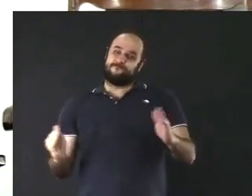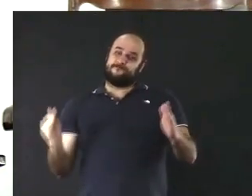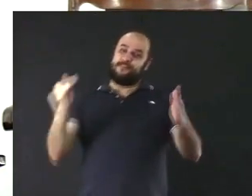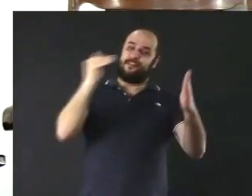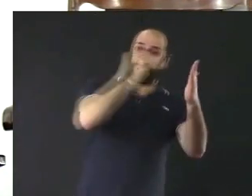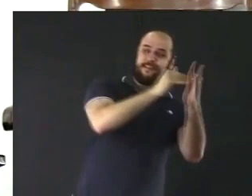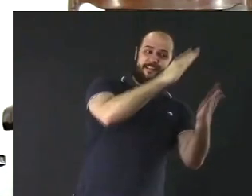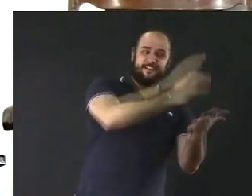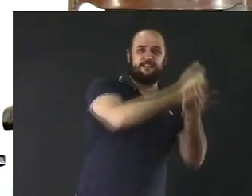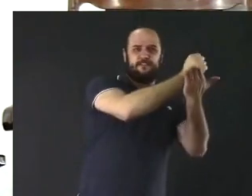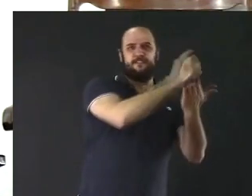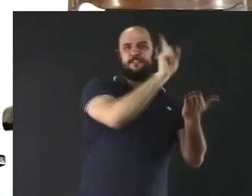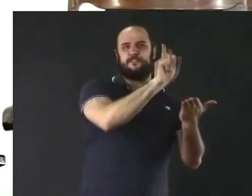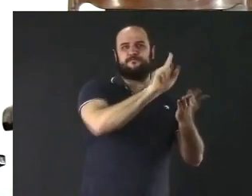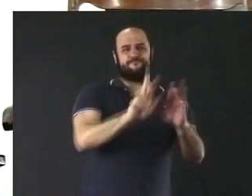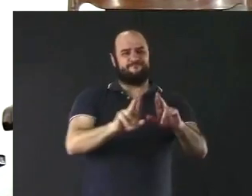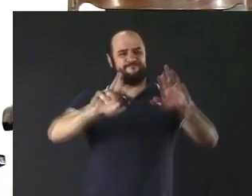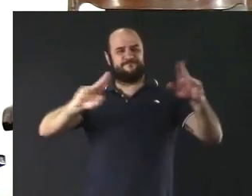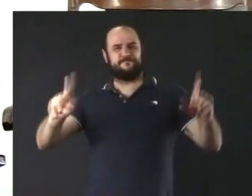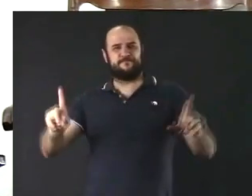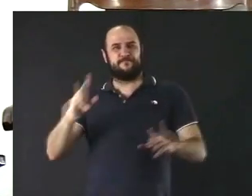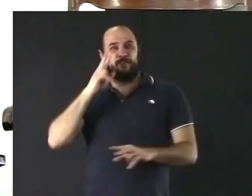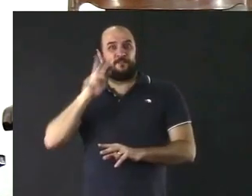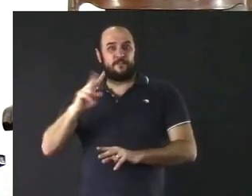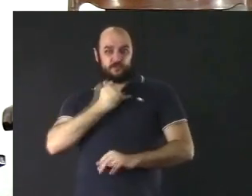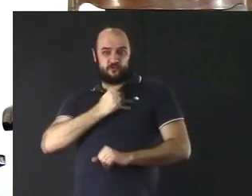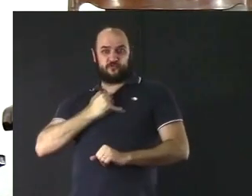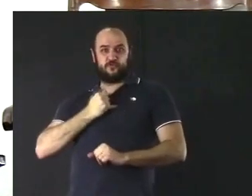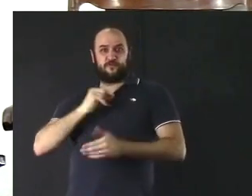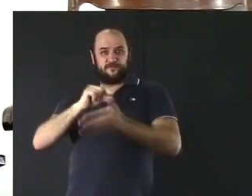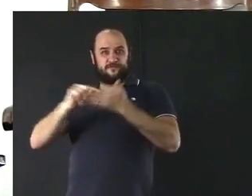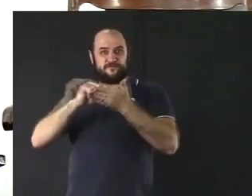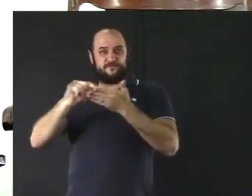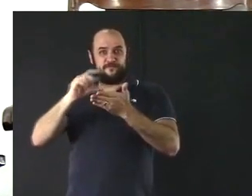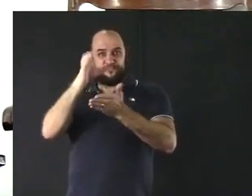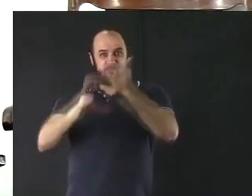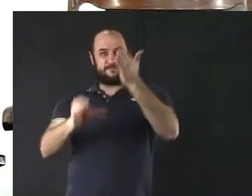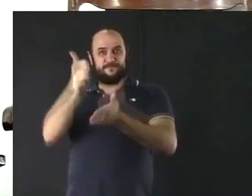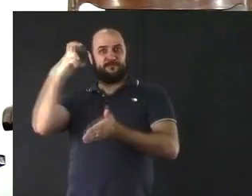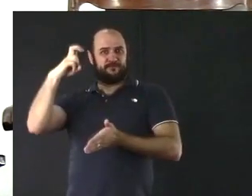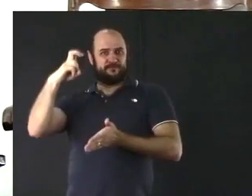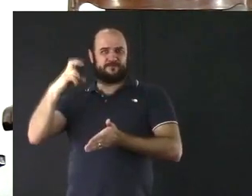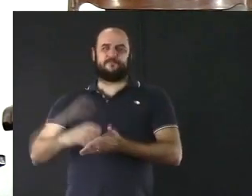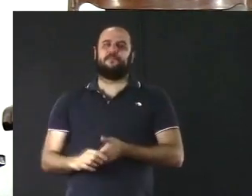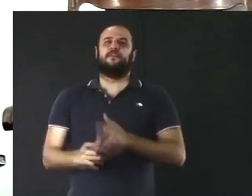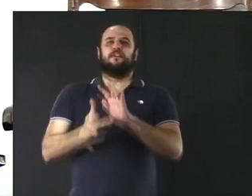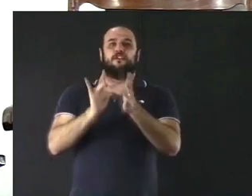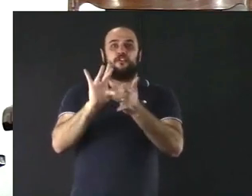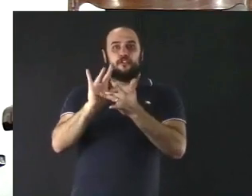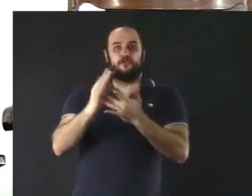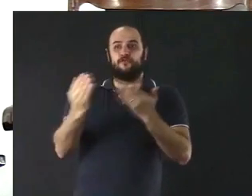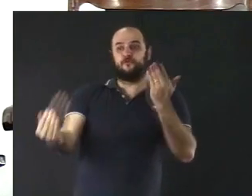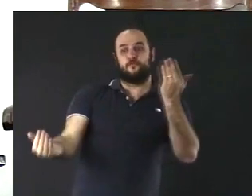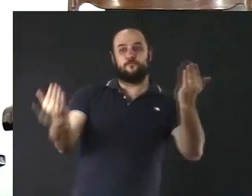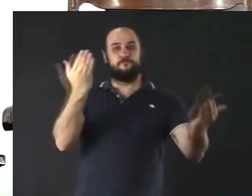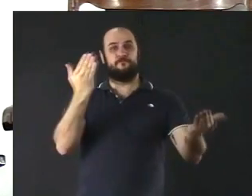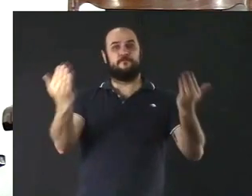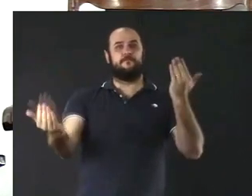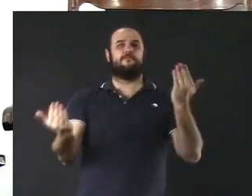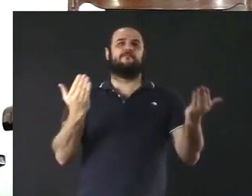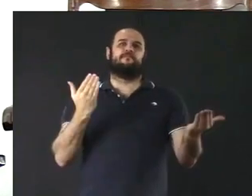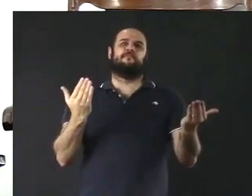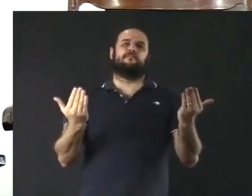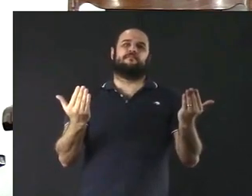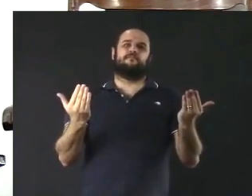E um bom exemplo disso é João 15, quando Jesus ele vai fazer ali uma comparação com